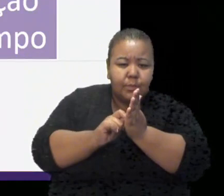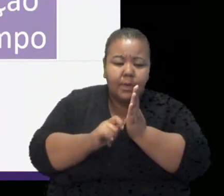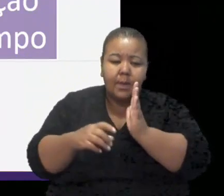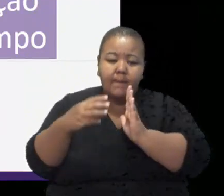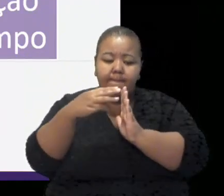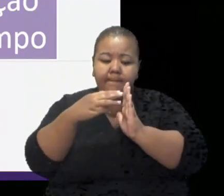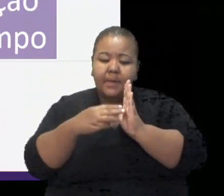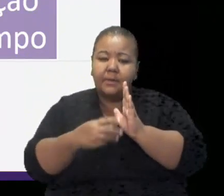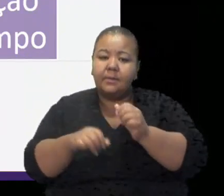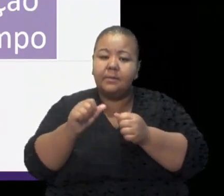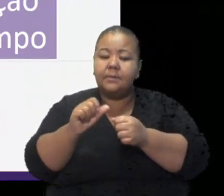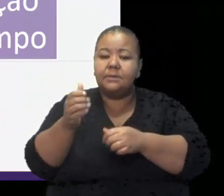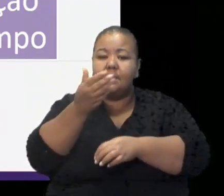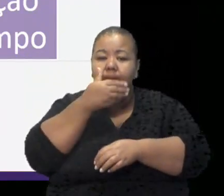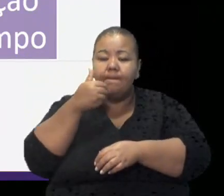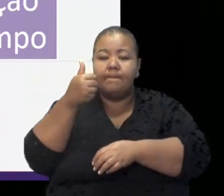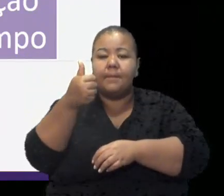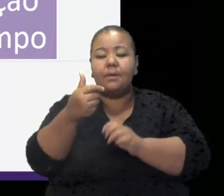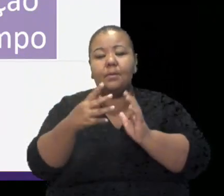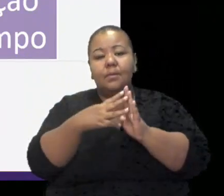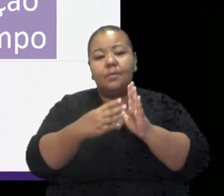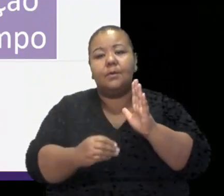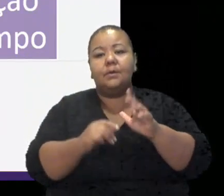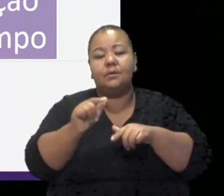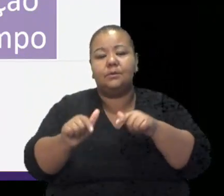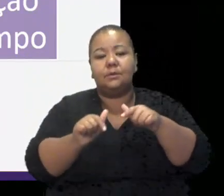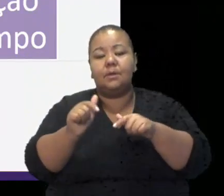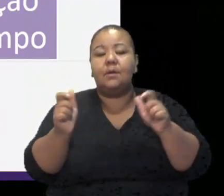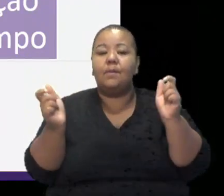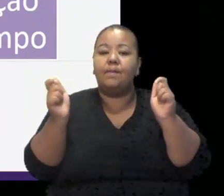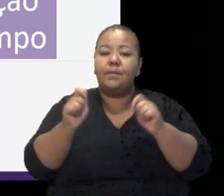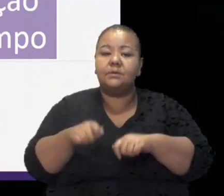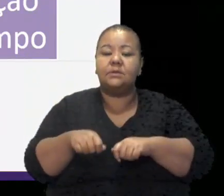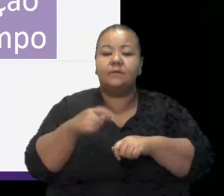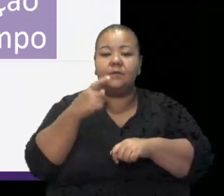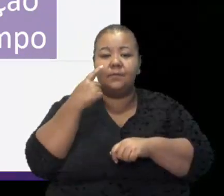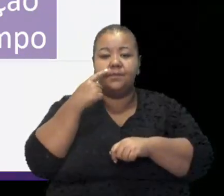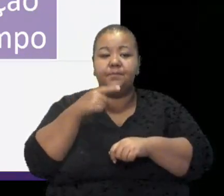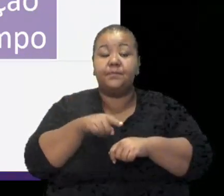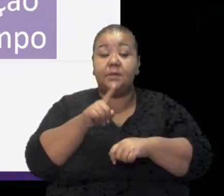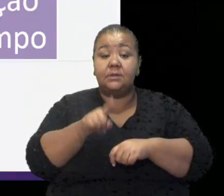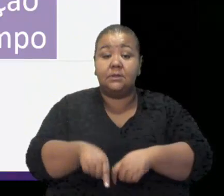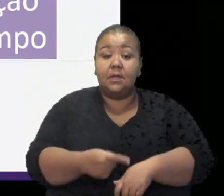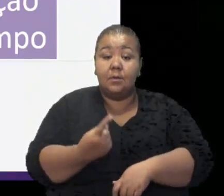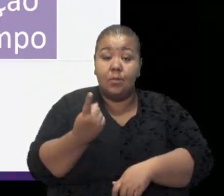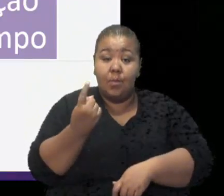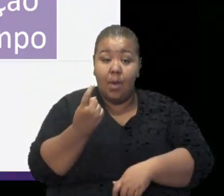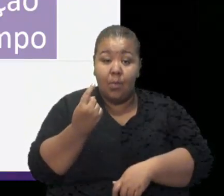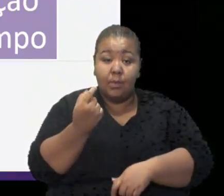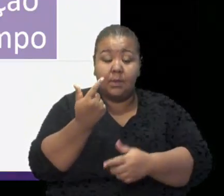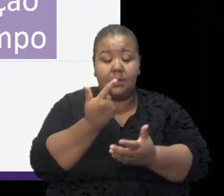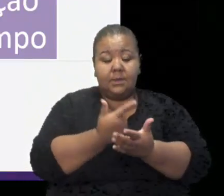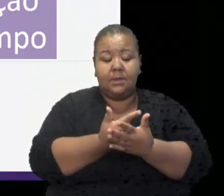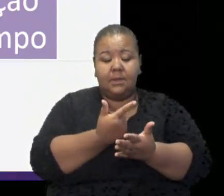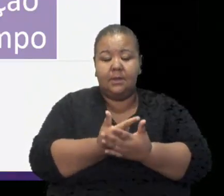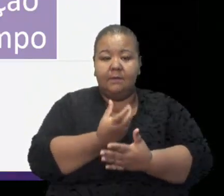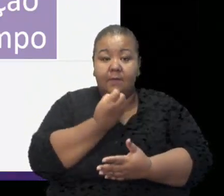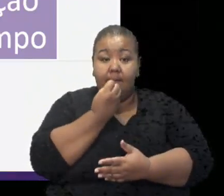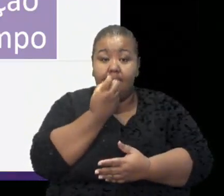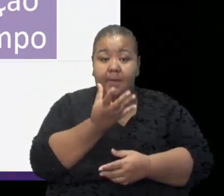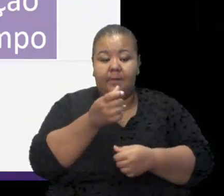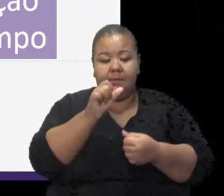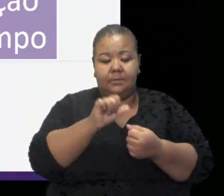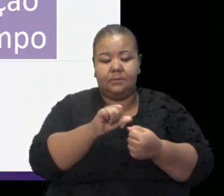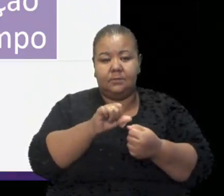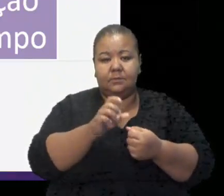métodos para fazer o melhor modelo de trabalho possível, né? Chegando a uma única tarefa muito bem